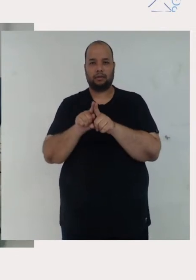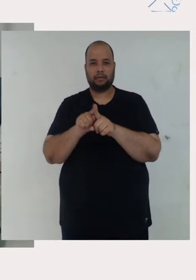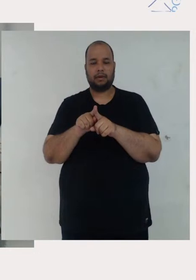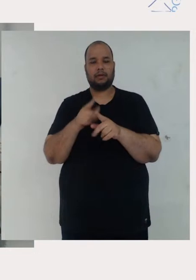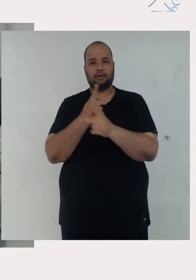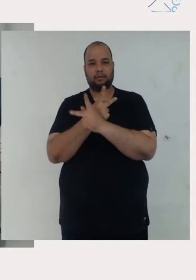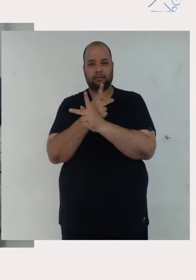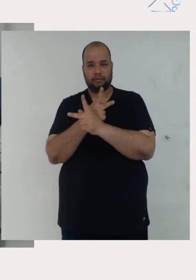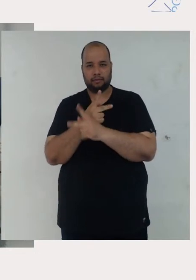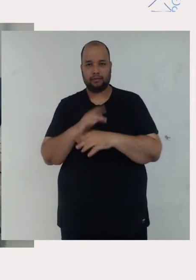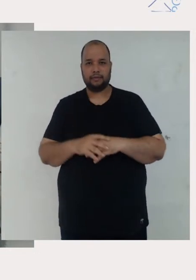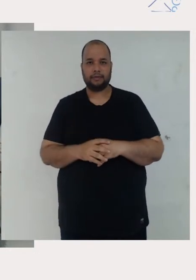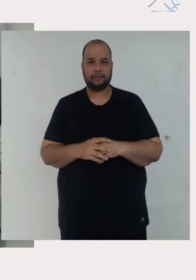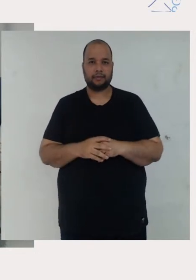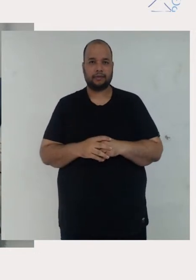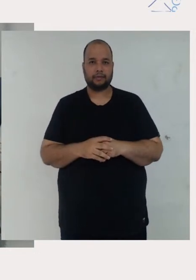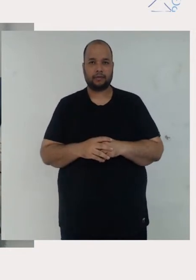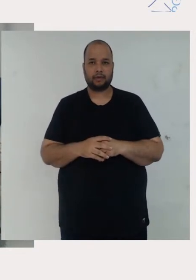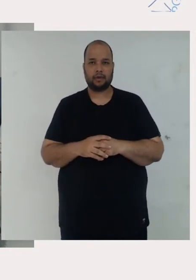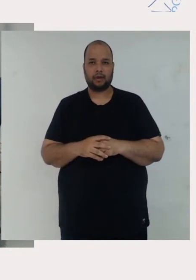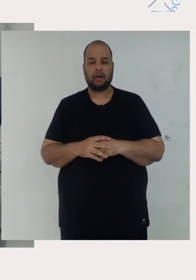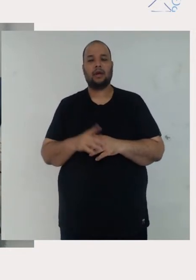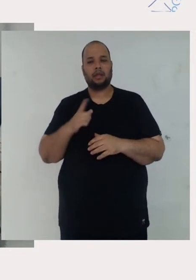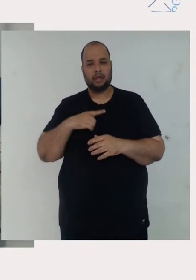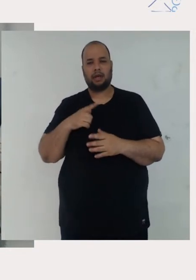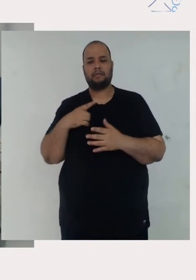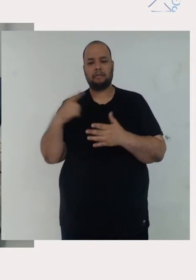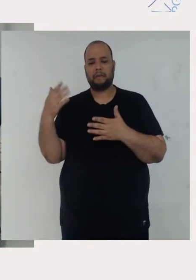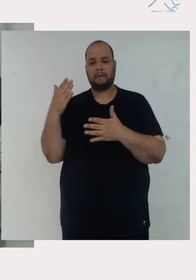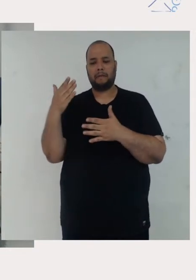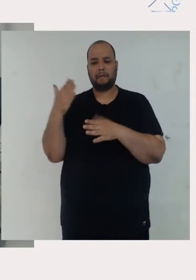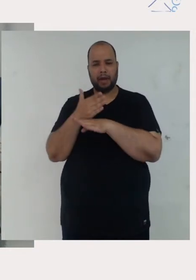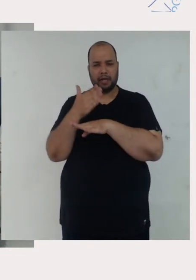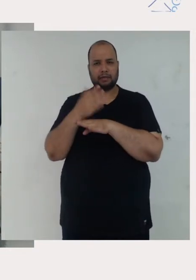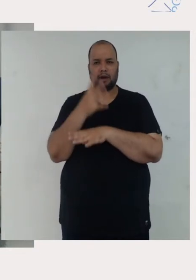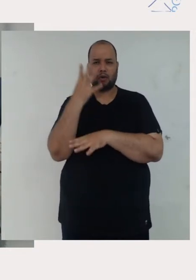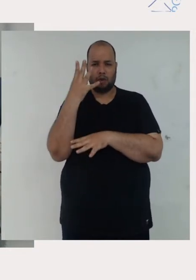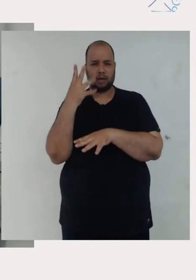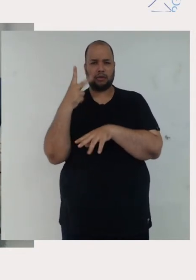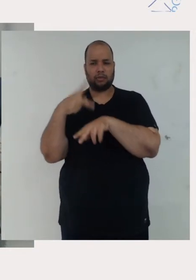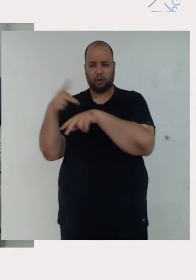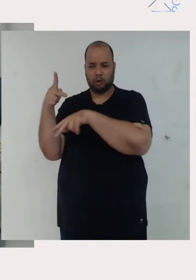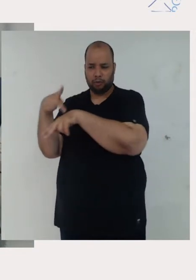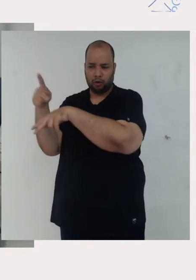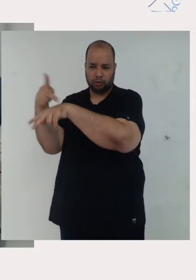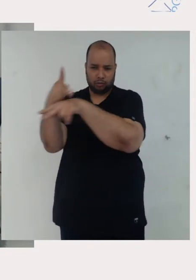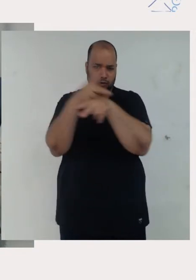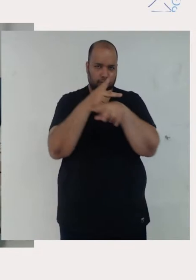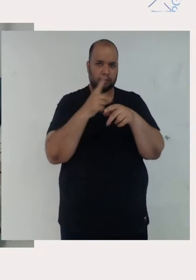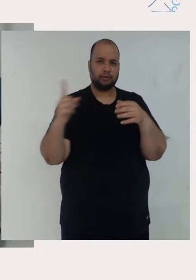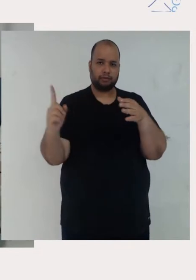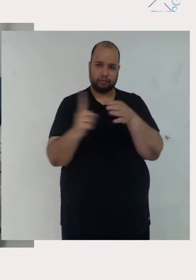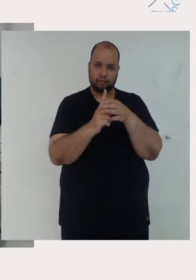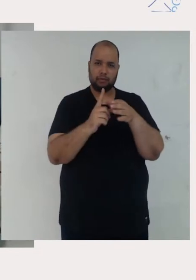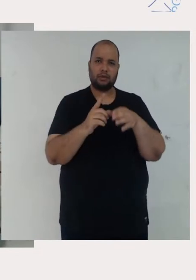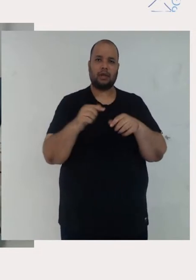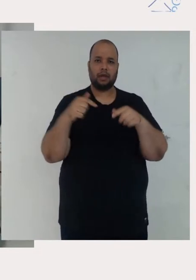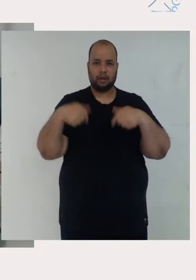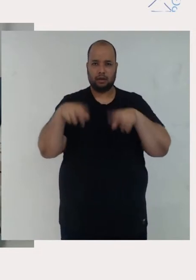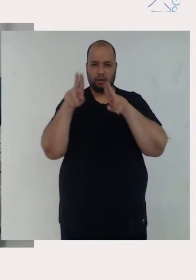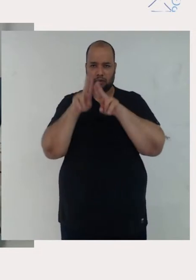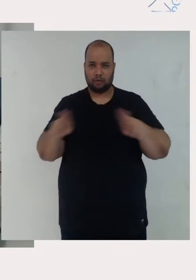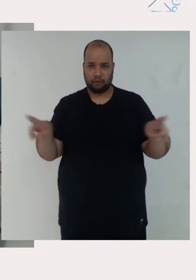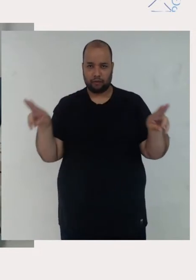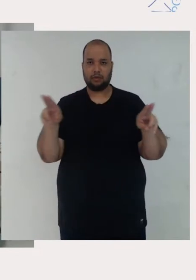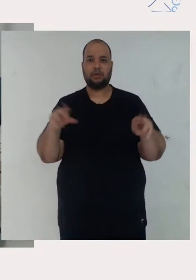PGET em colaboração com 4 outros programas de pós-graduação da UFSC e faz parte do projeto UFSC